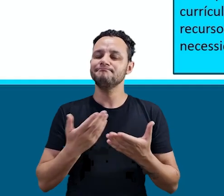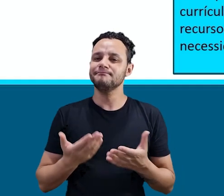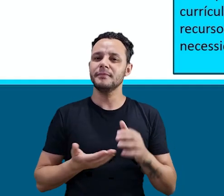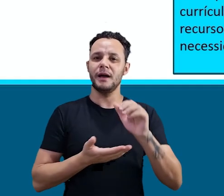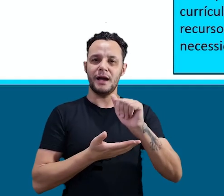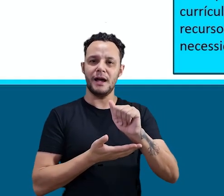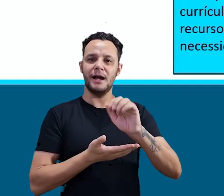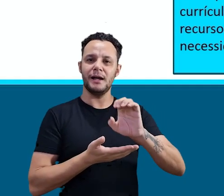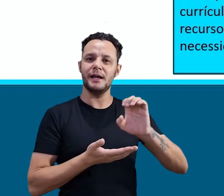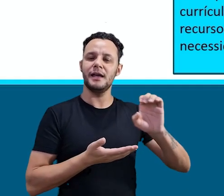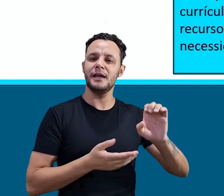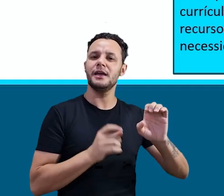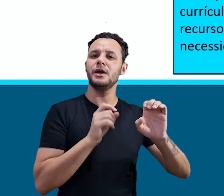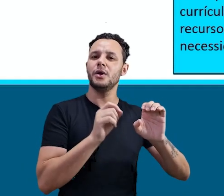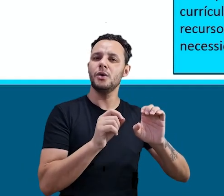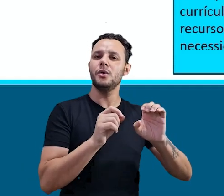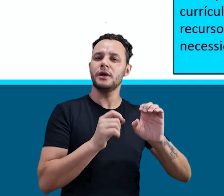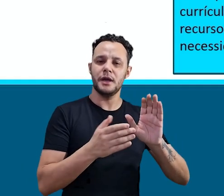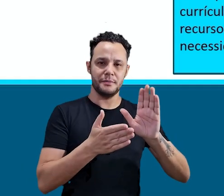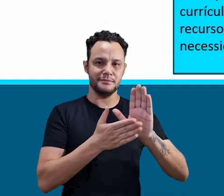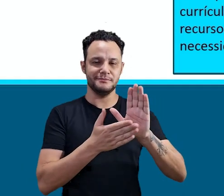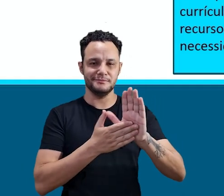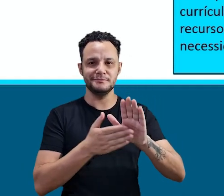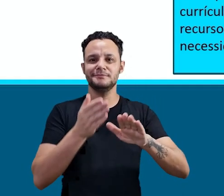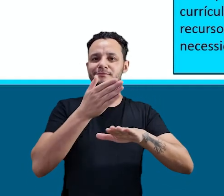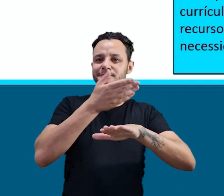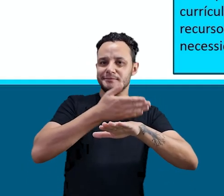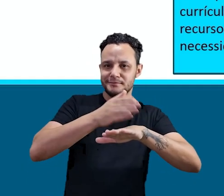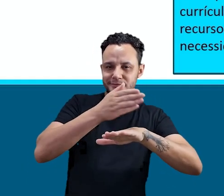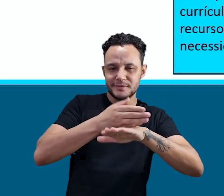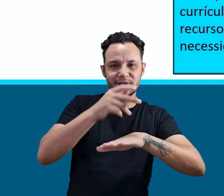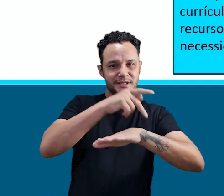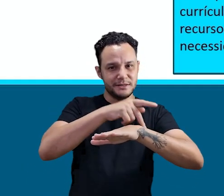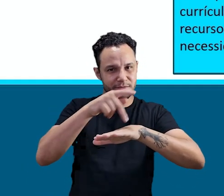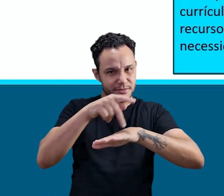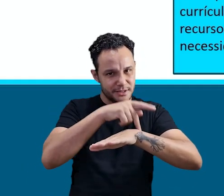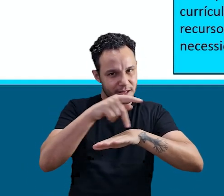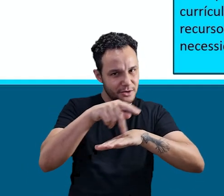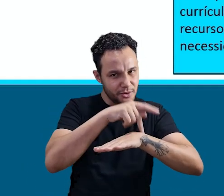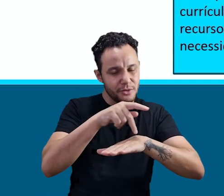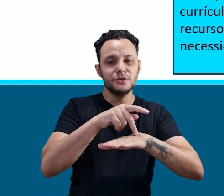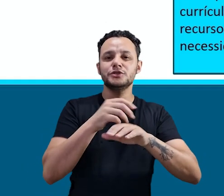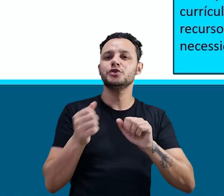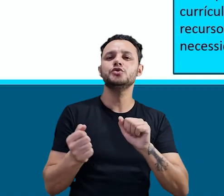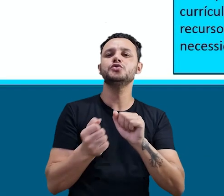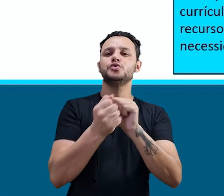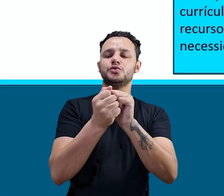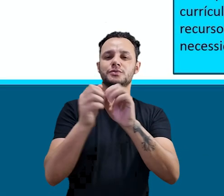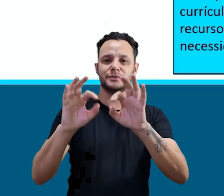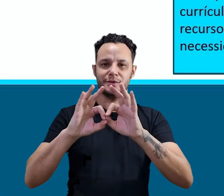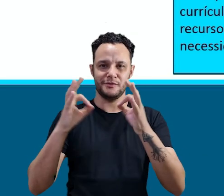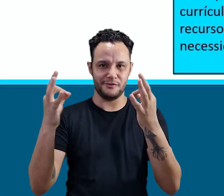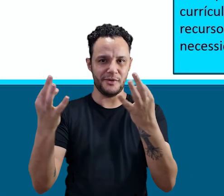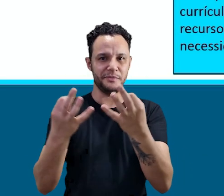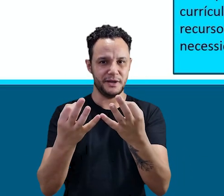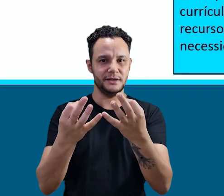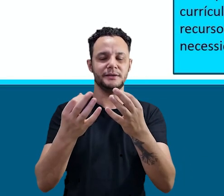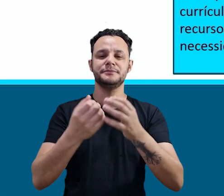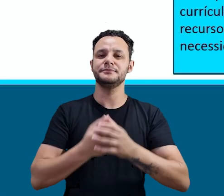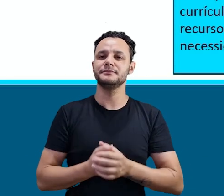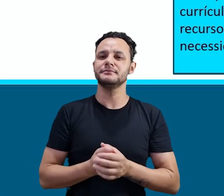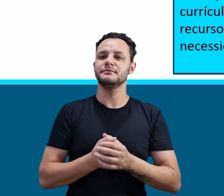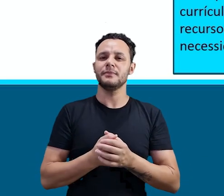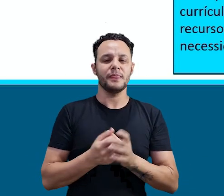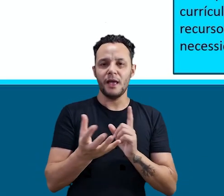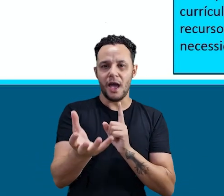superdotação. O AE, então, gente, tem que integrar a proposta pedagógica da escola, envolve a participação da família. A